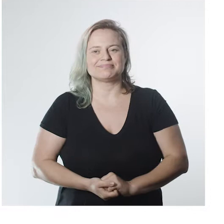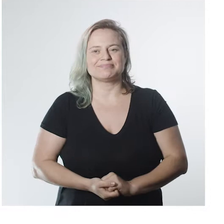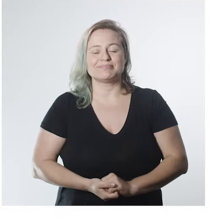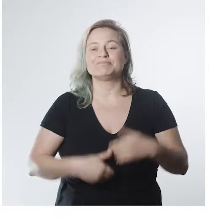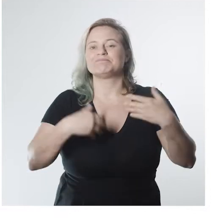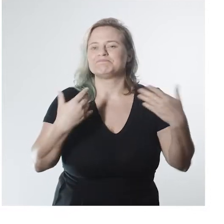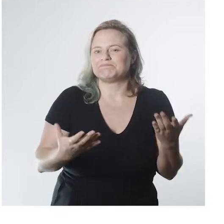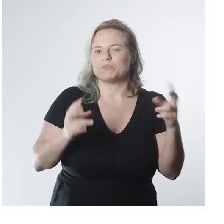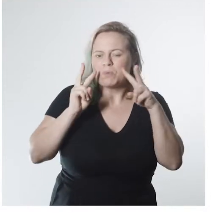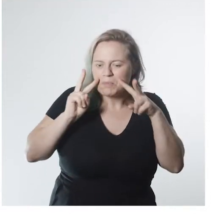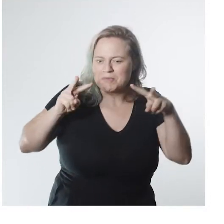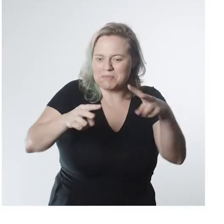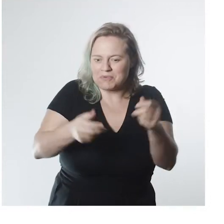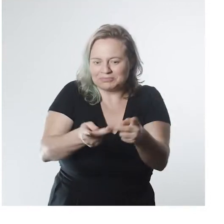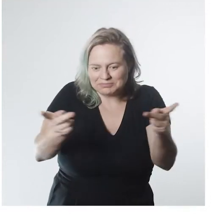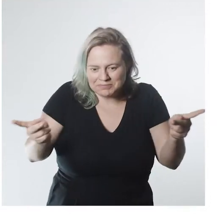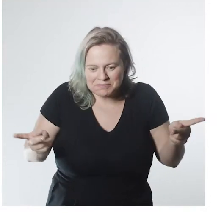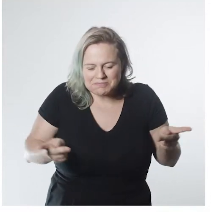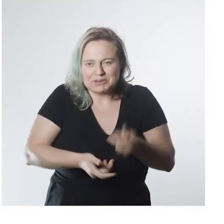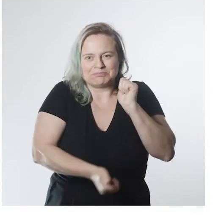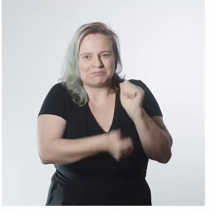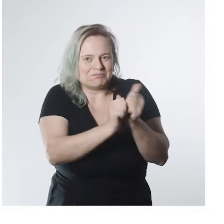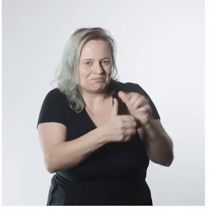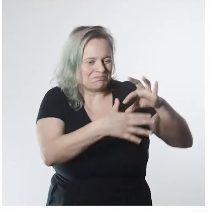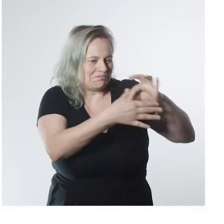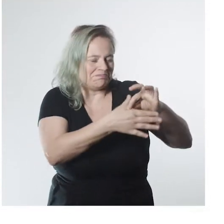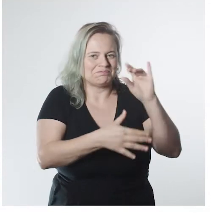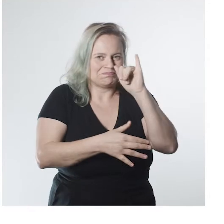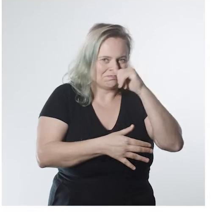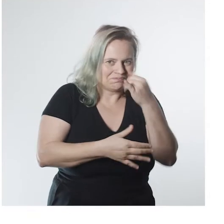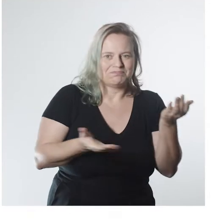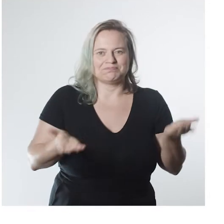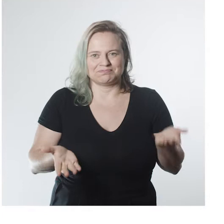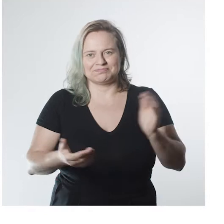Então, olha só esse prato super versátil de arroz com costelinha.